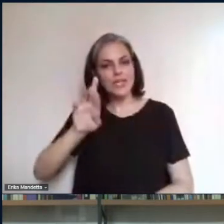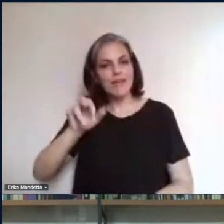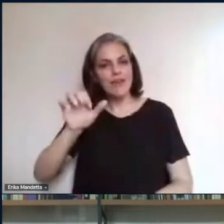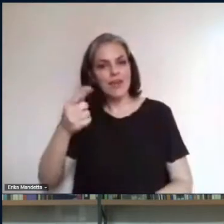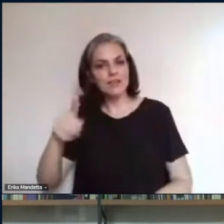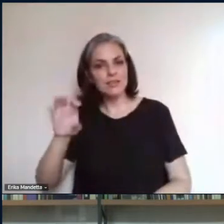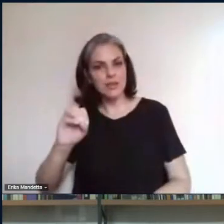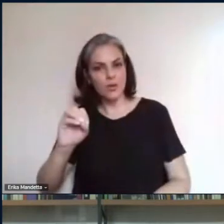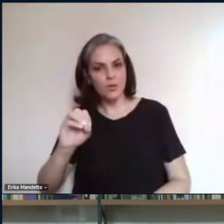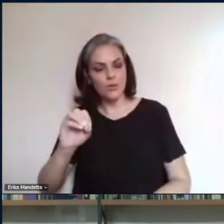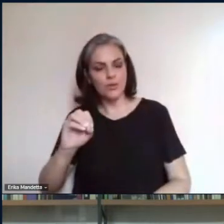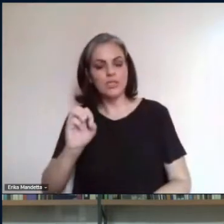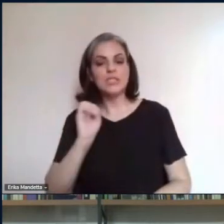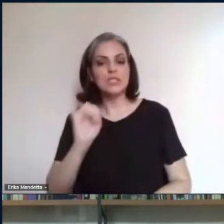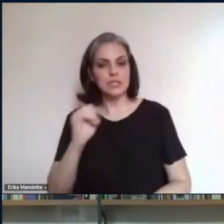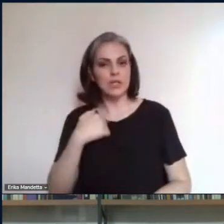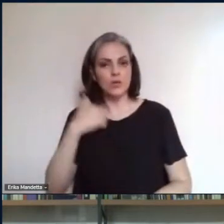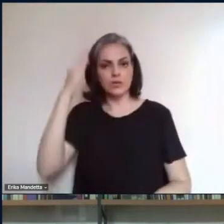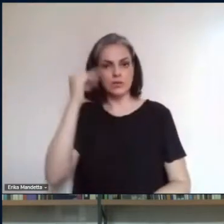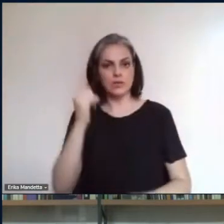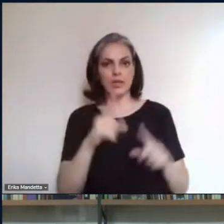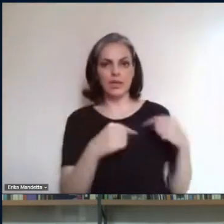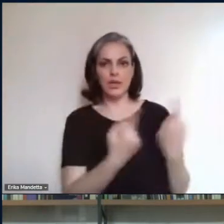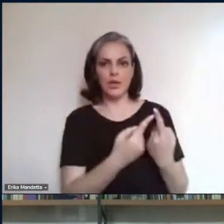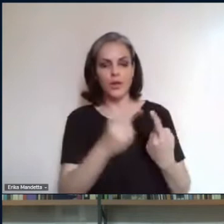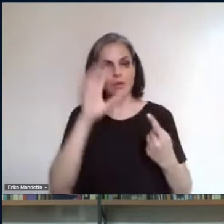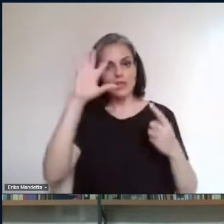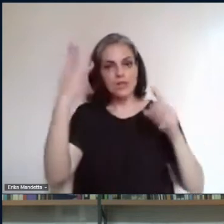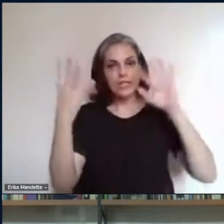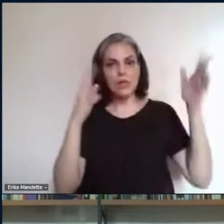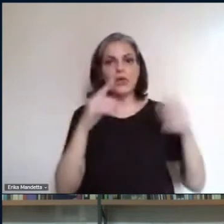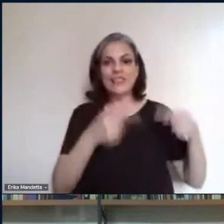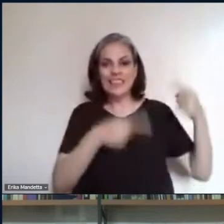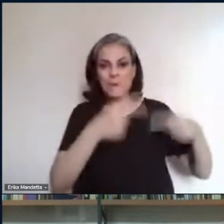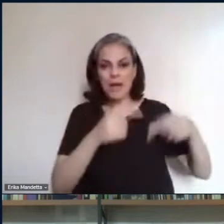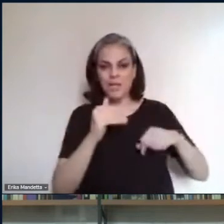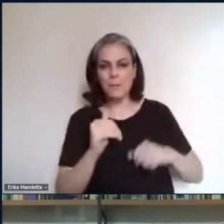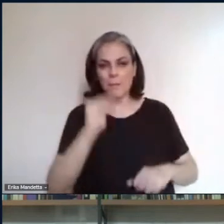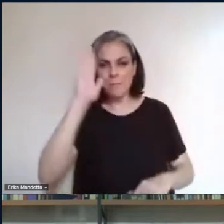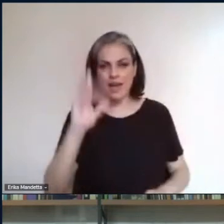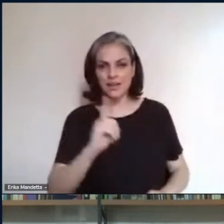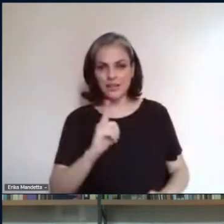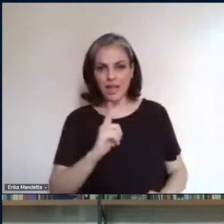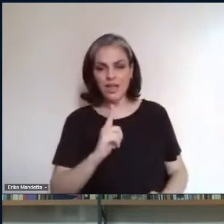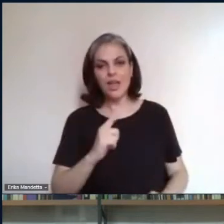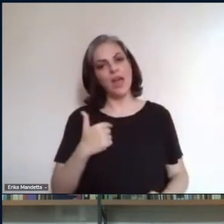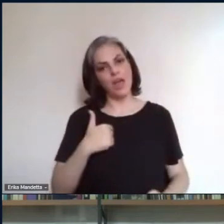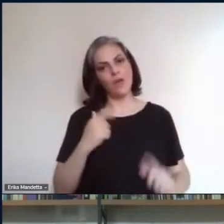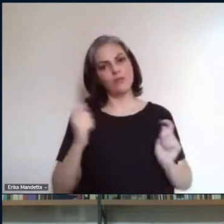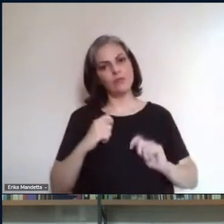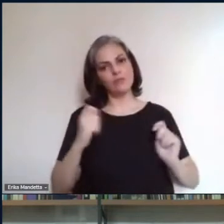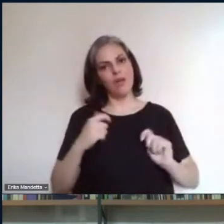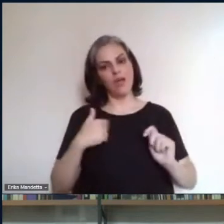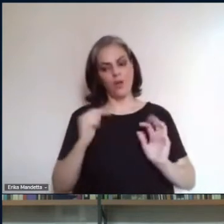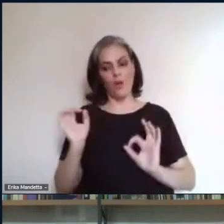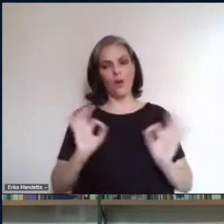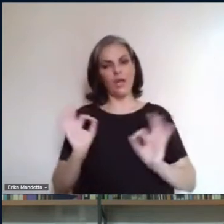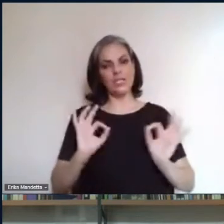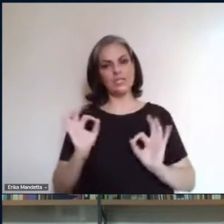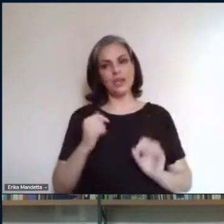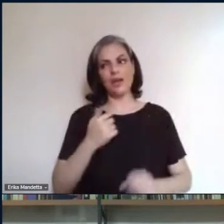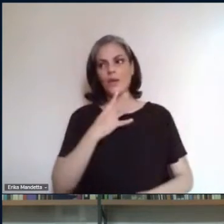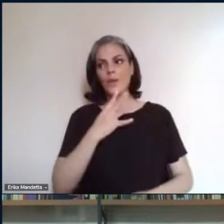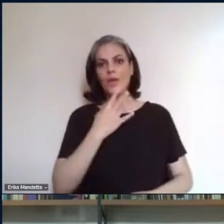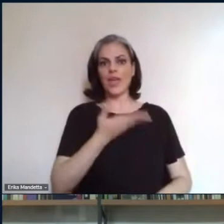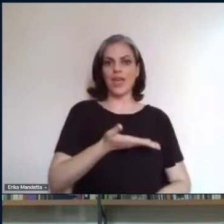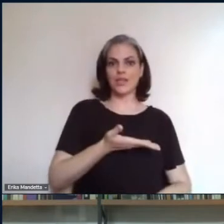sessão deliberativa tem mais debate, eu posso me organizar a partir desse conhecimento